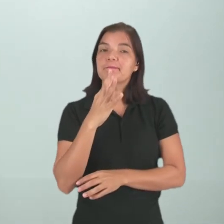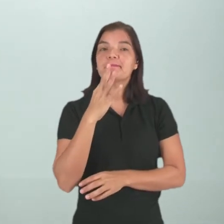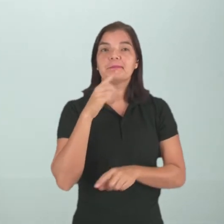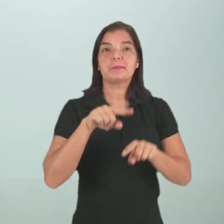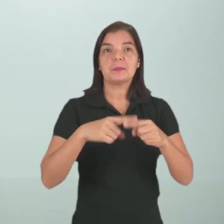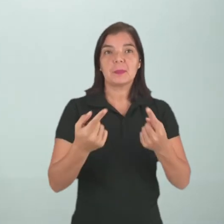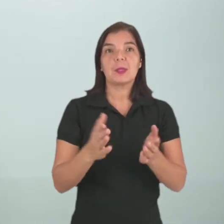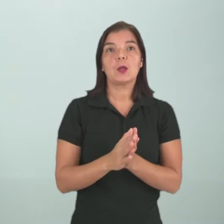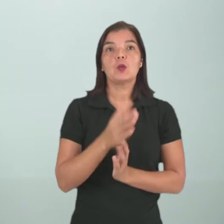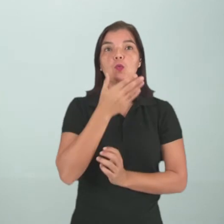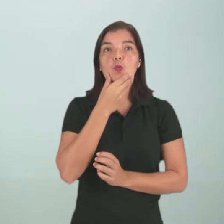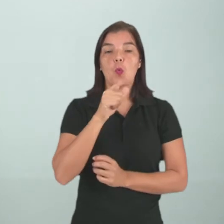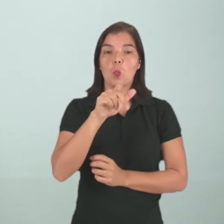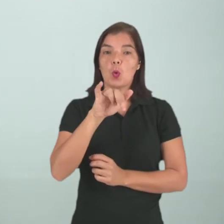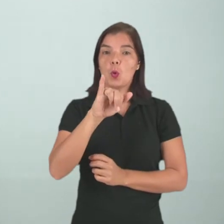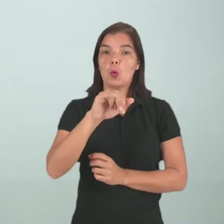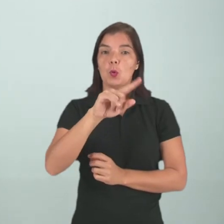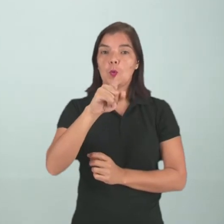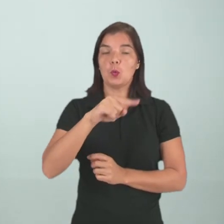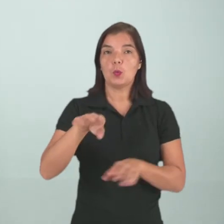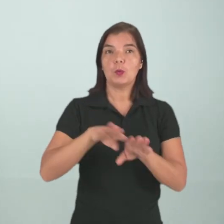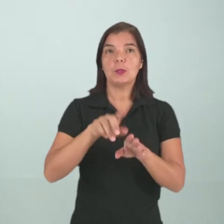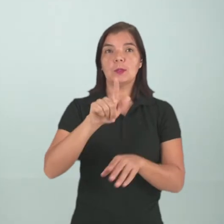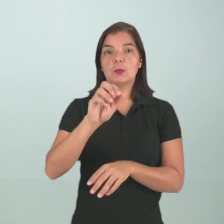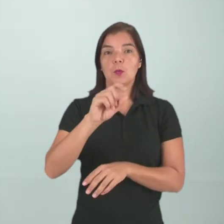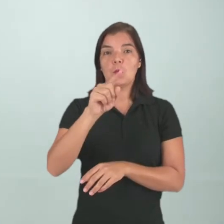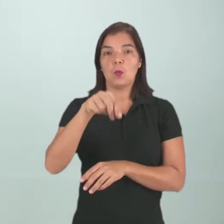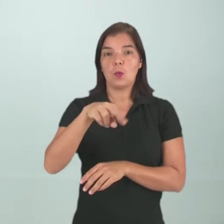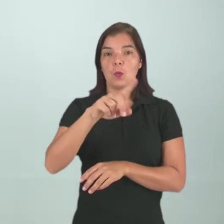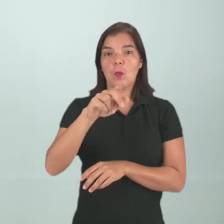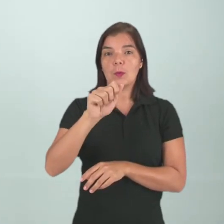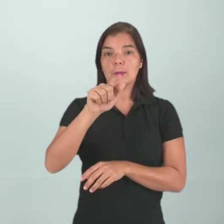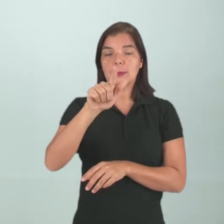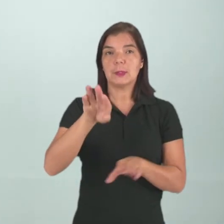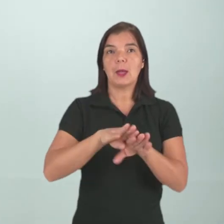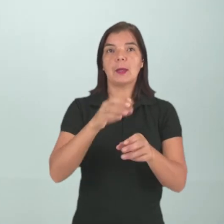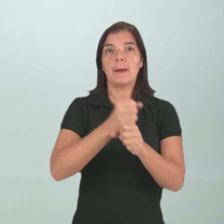conhecida. É do Luiz Gonzaga e Humberto Teixeira, de